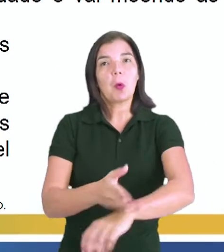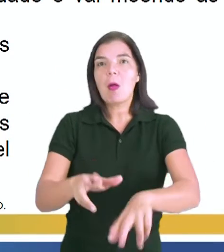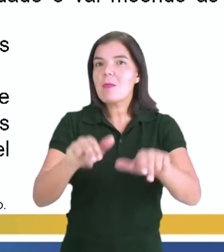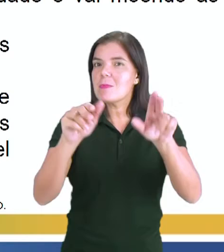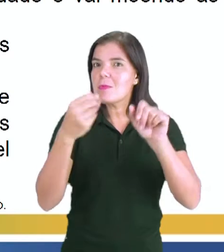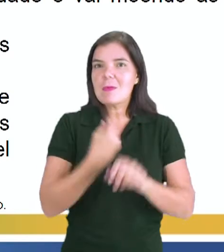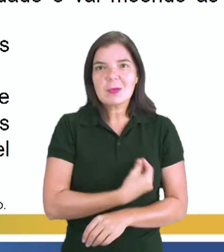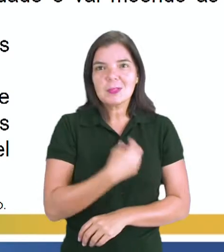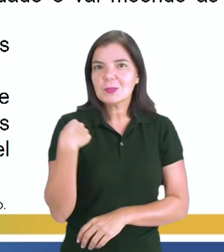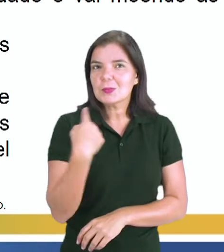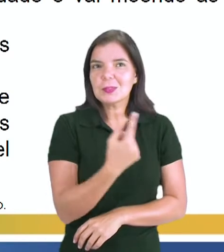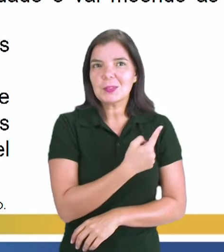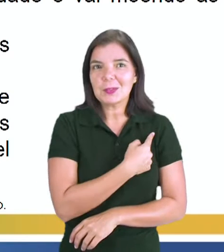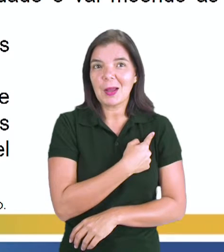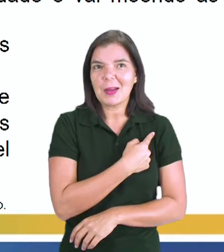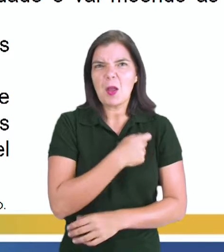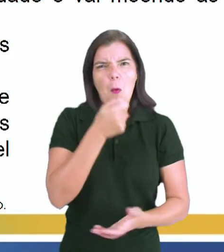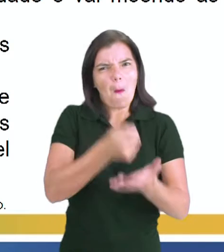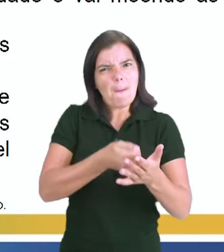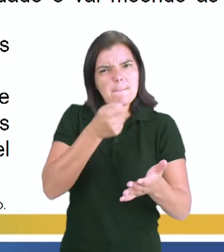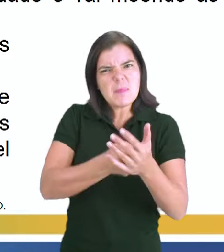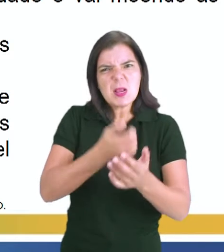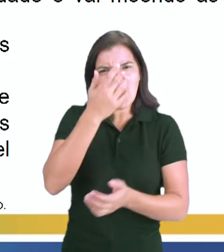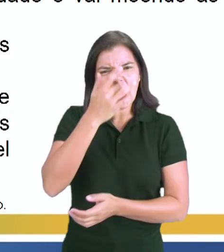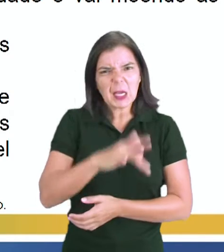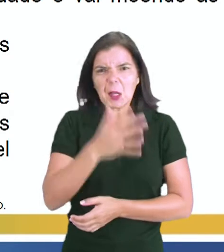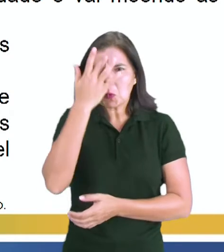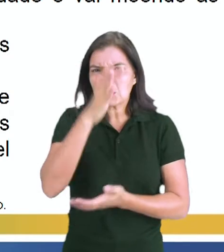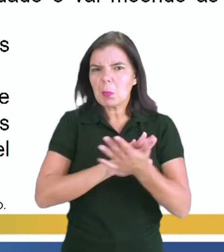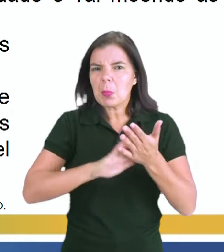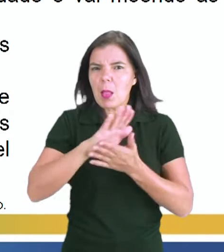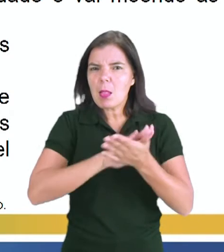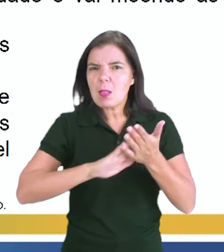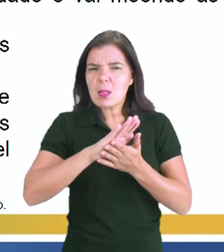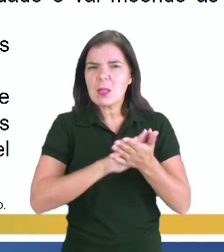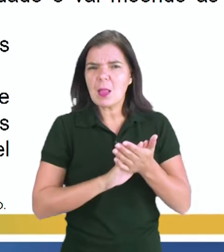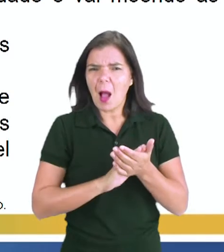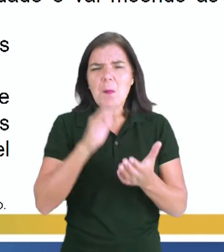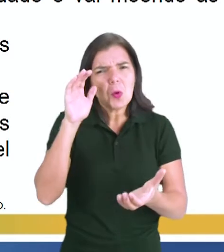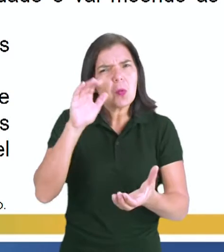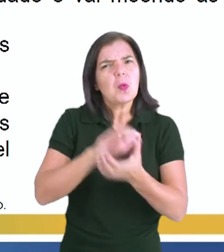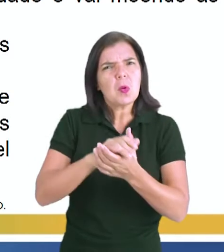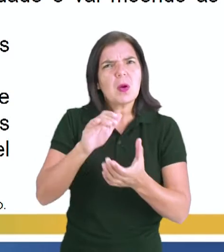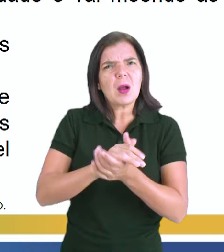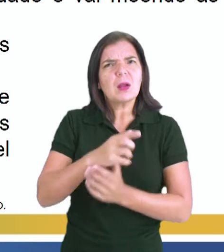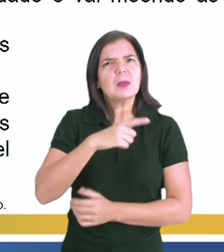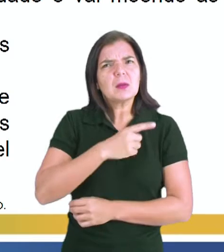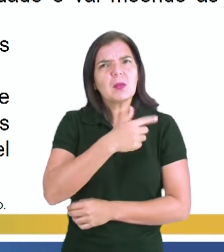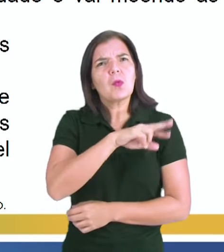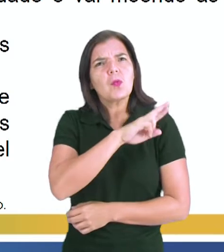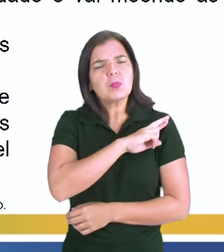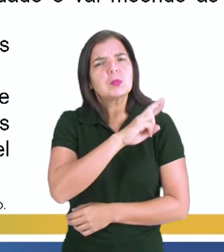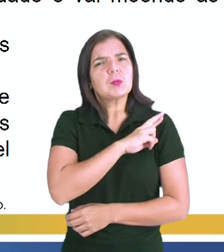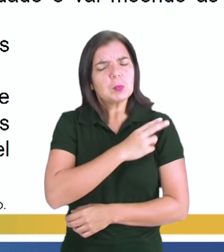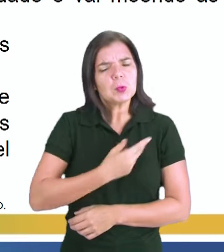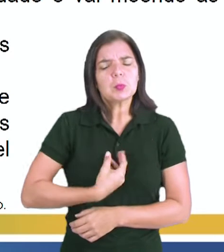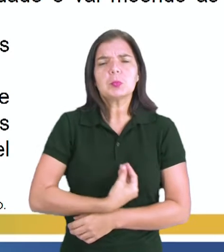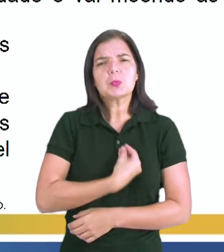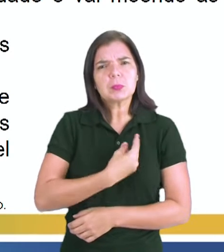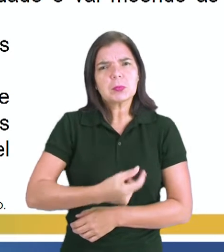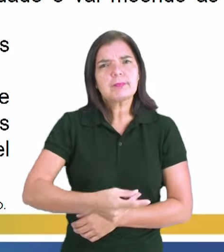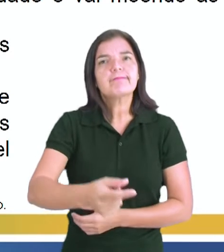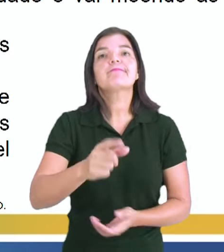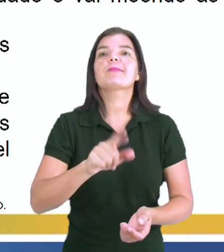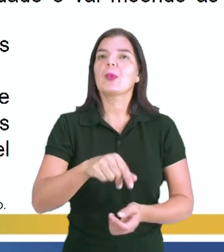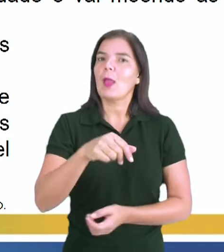nunca existiu entre nós. Obrigar crianças que nada sabem a entrar por caminhos nos quais terão que andar pelo resto da vida